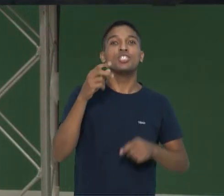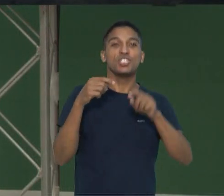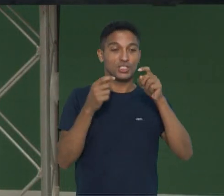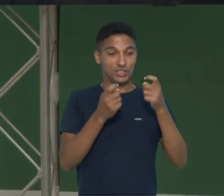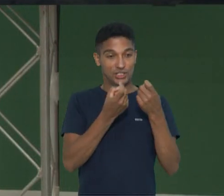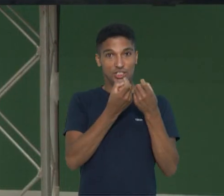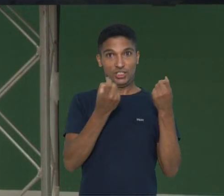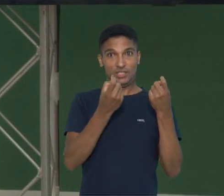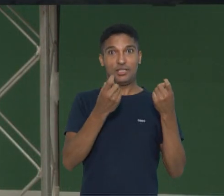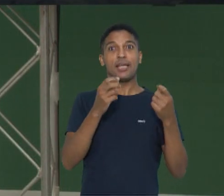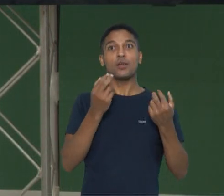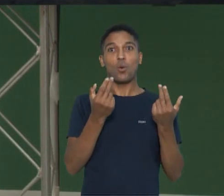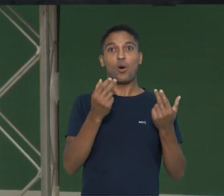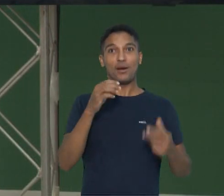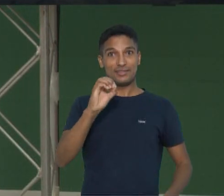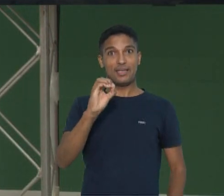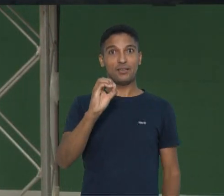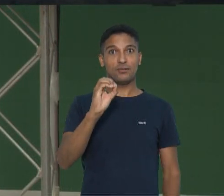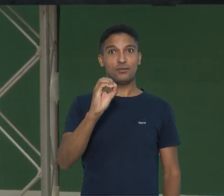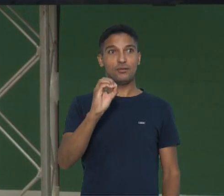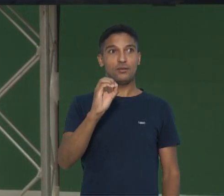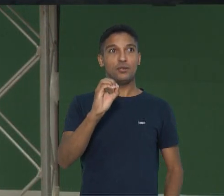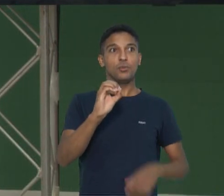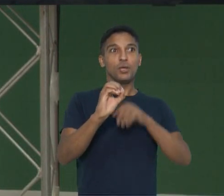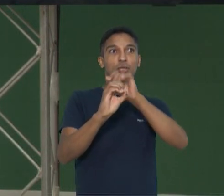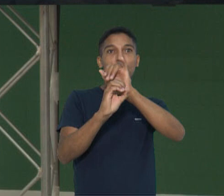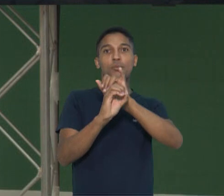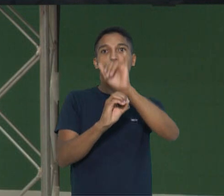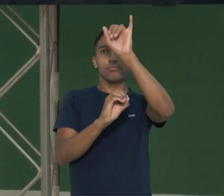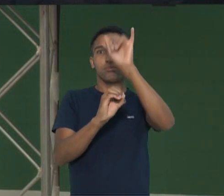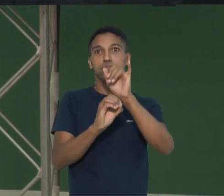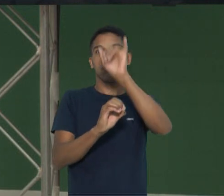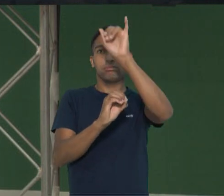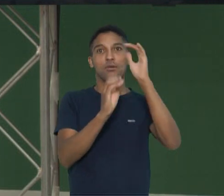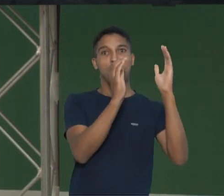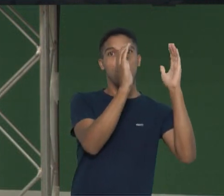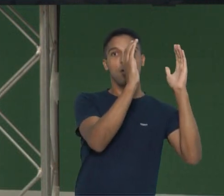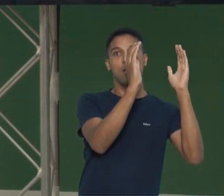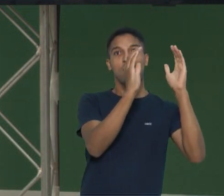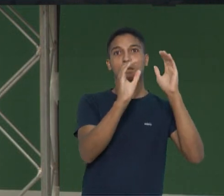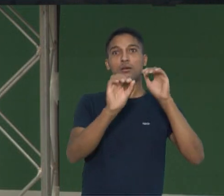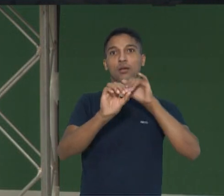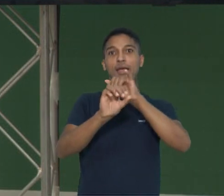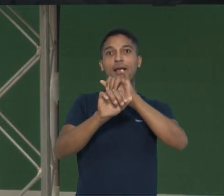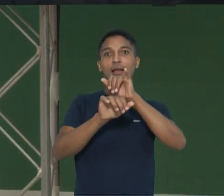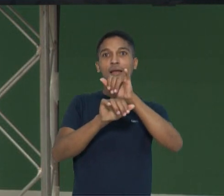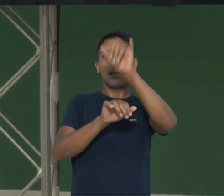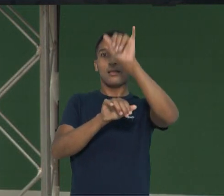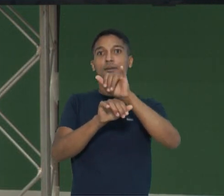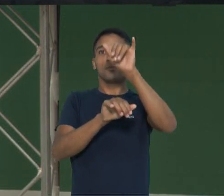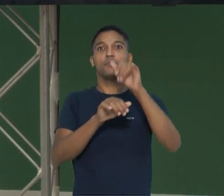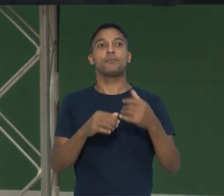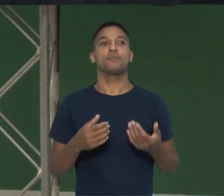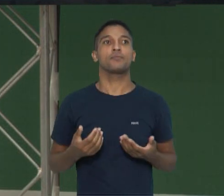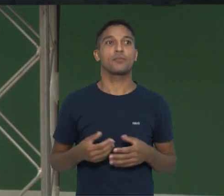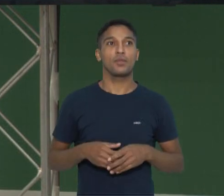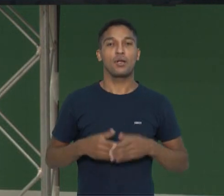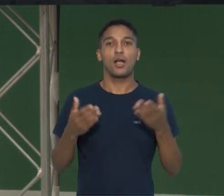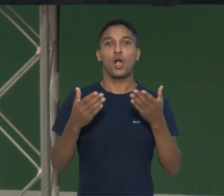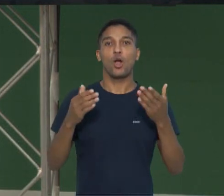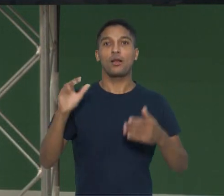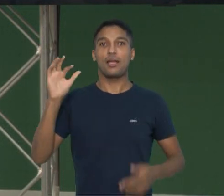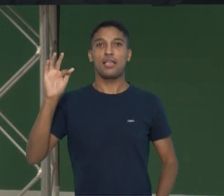primeira hipérbole tem os focos sobre o eixo Y. Vamos ver a segunda hipérbole. A segunda hipérbole tem os